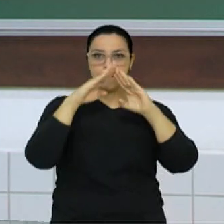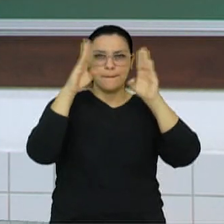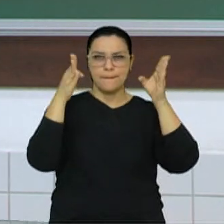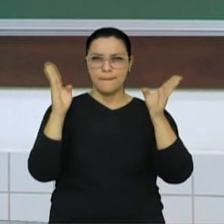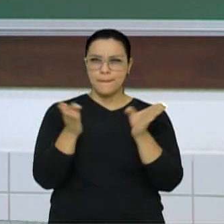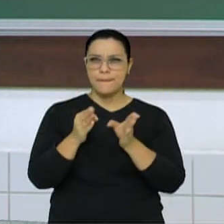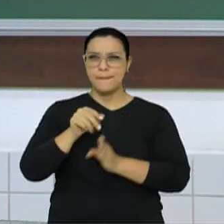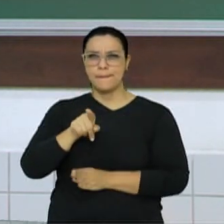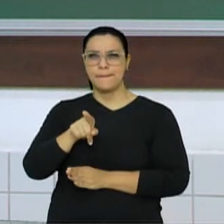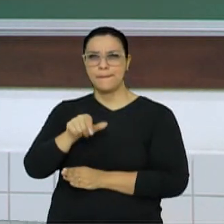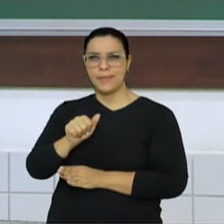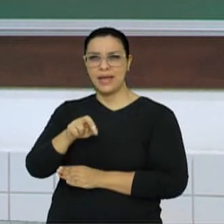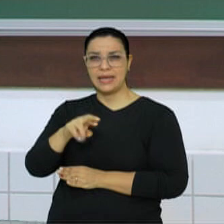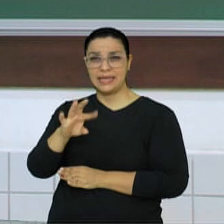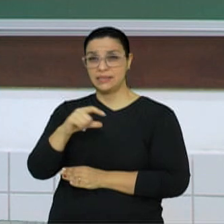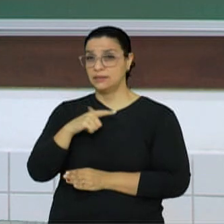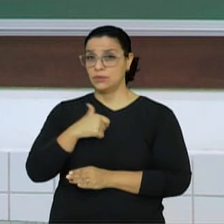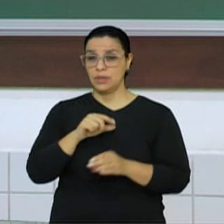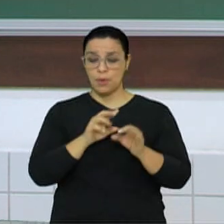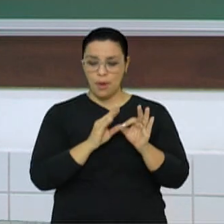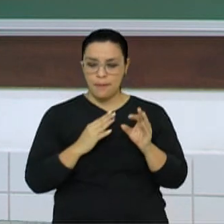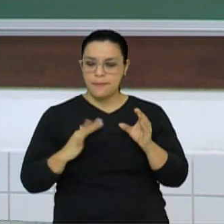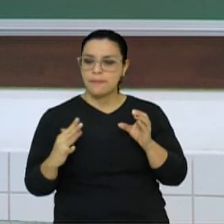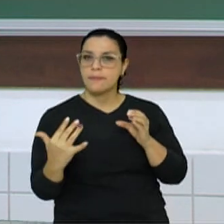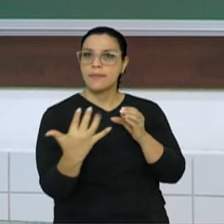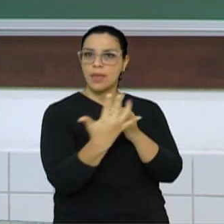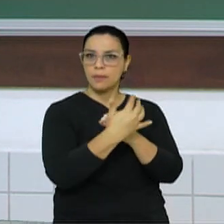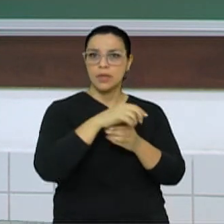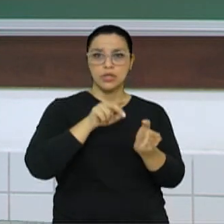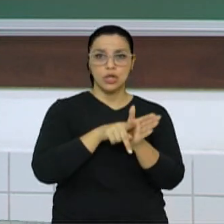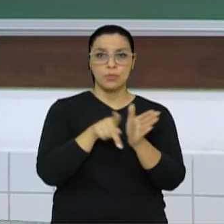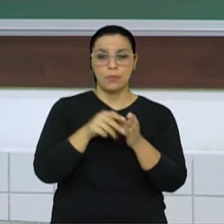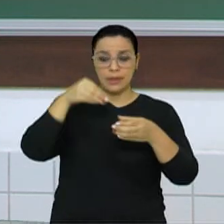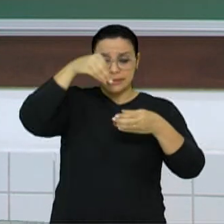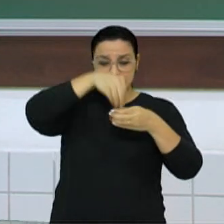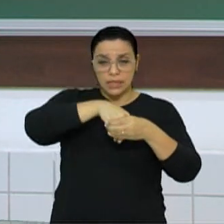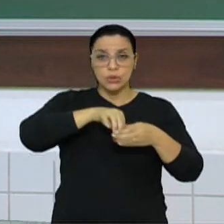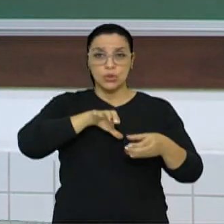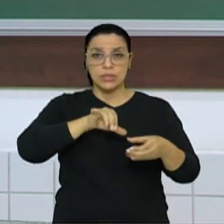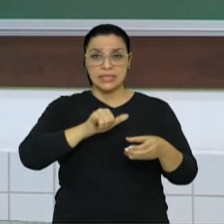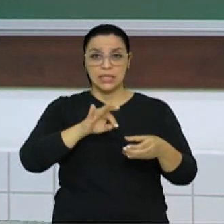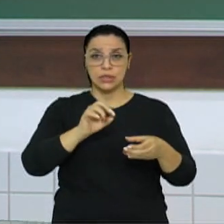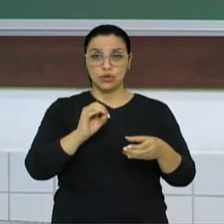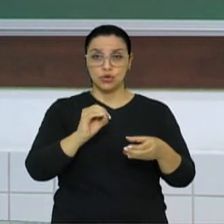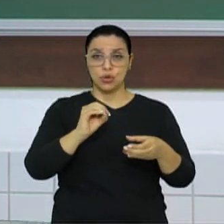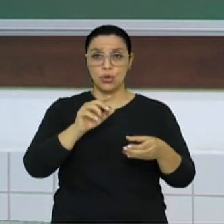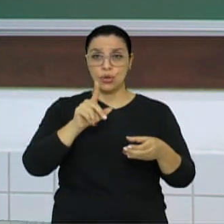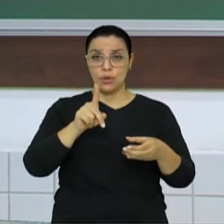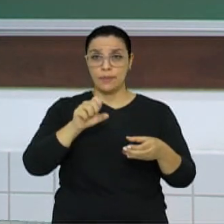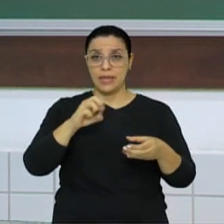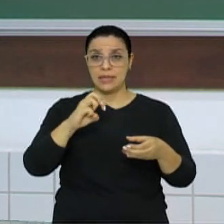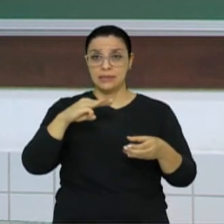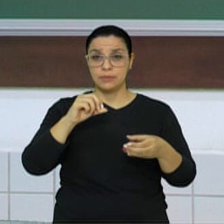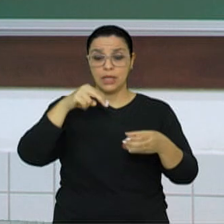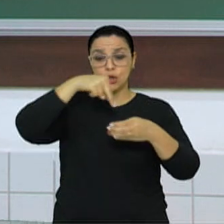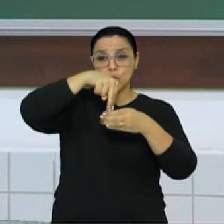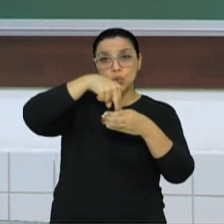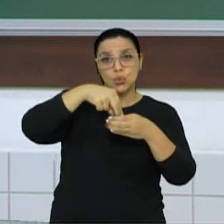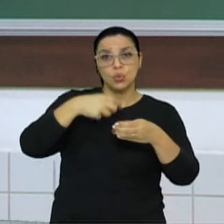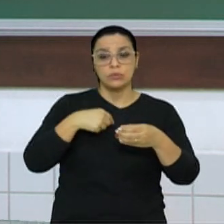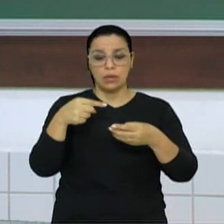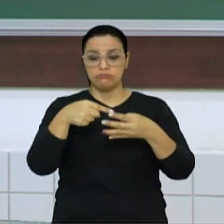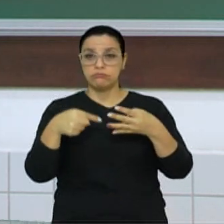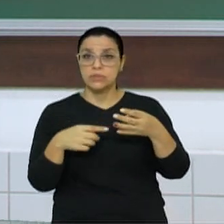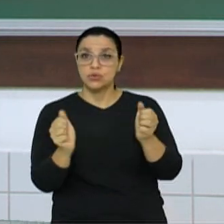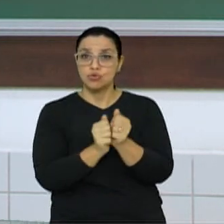célula teria só membrana plasmática por fora, o citoplasma e o núcleo, que são os elementos básicos, as 3 partes básicas